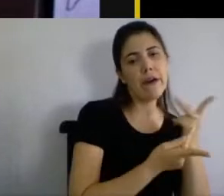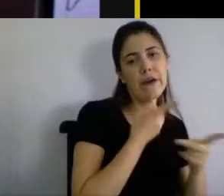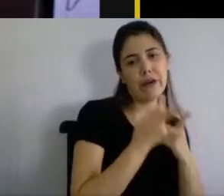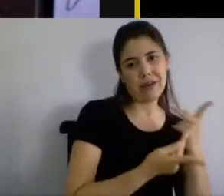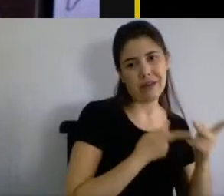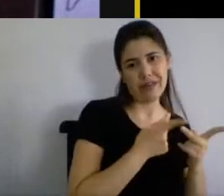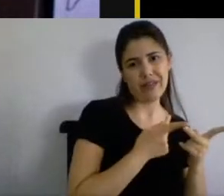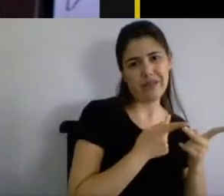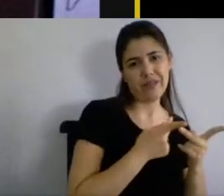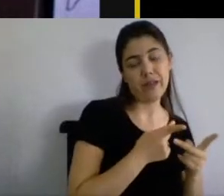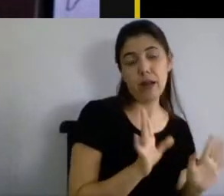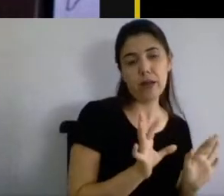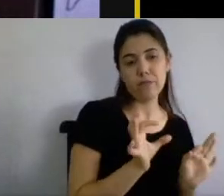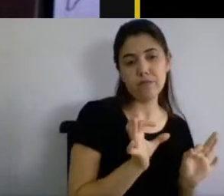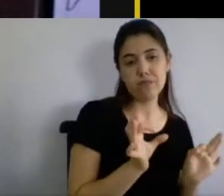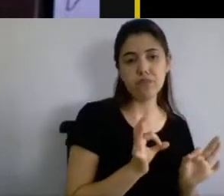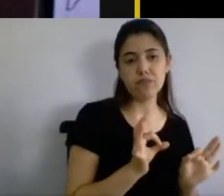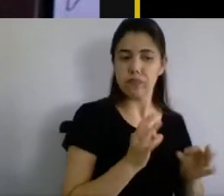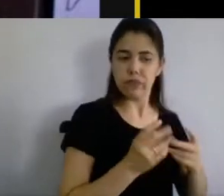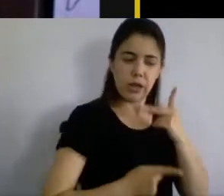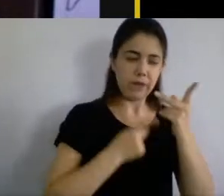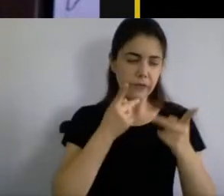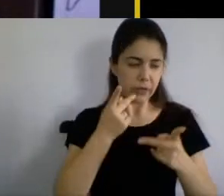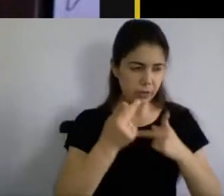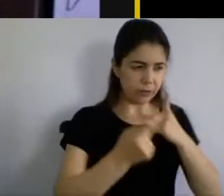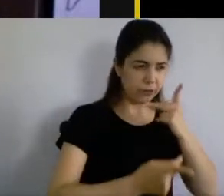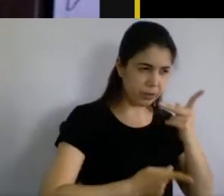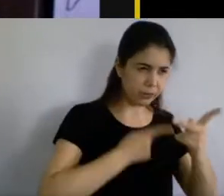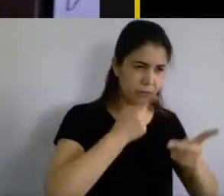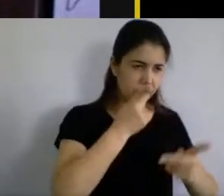bem, mas de falar bem. É claro.